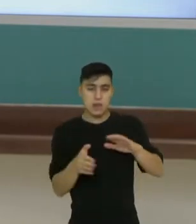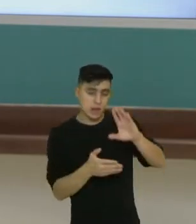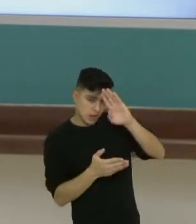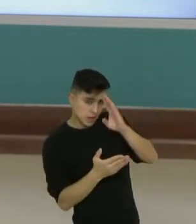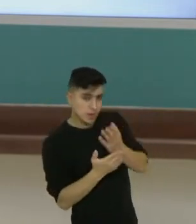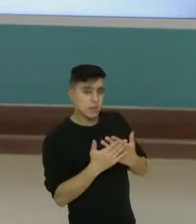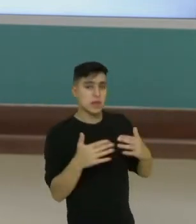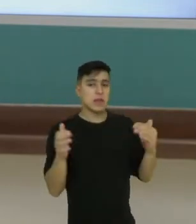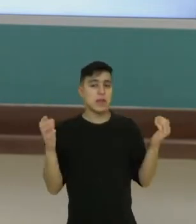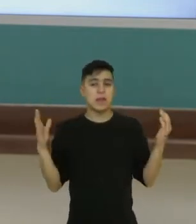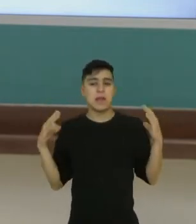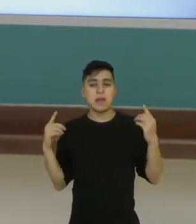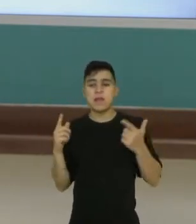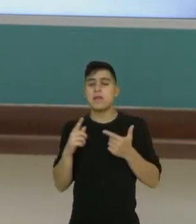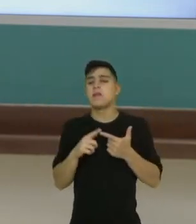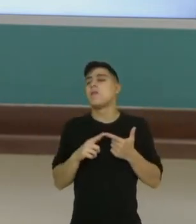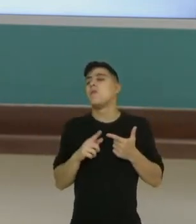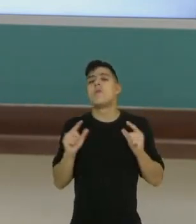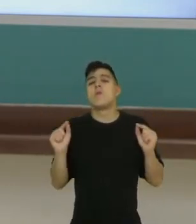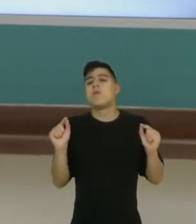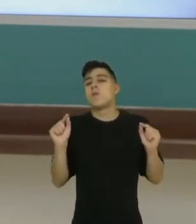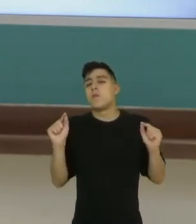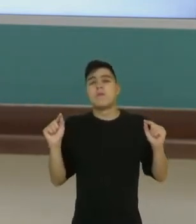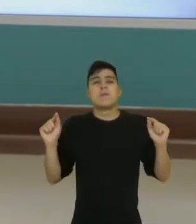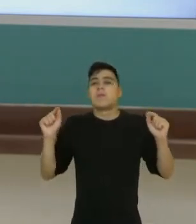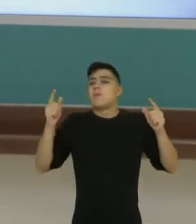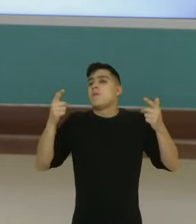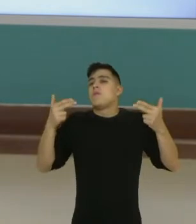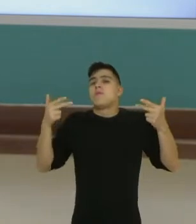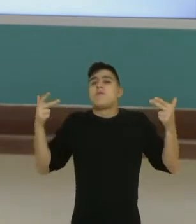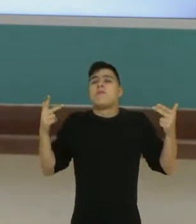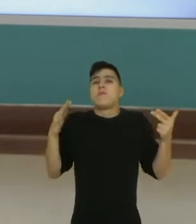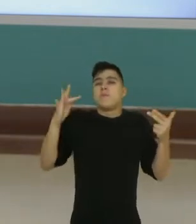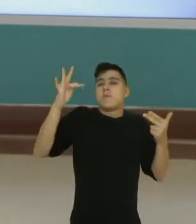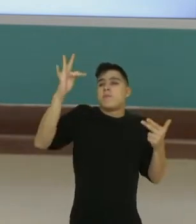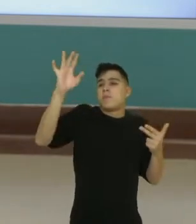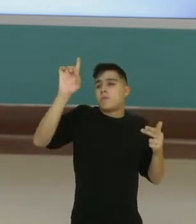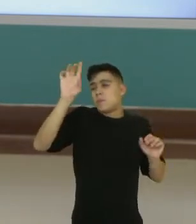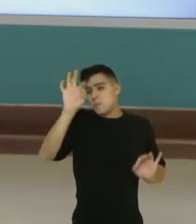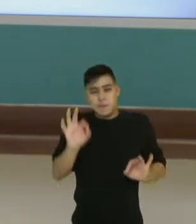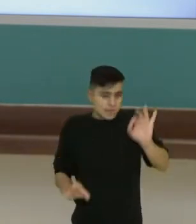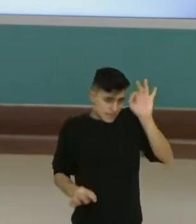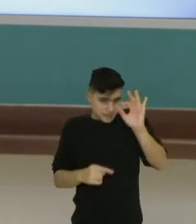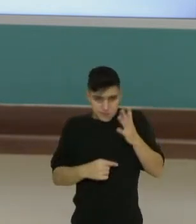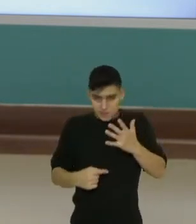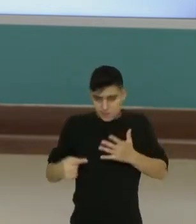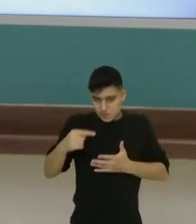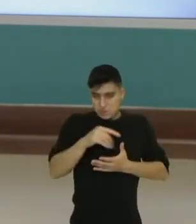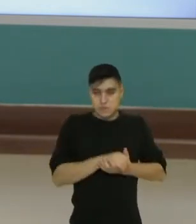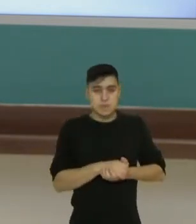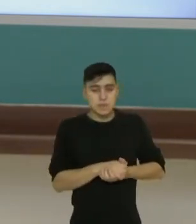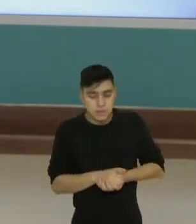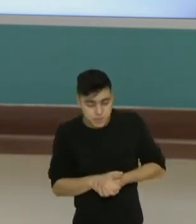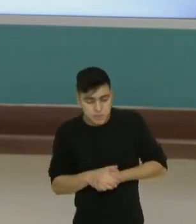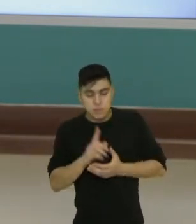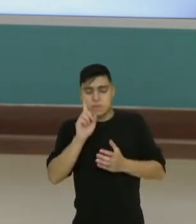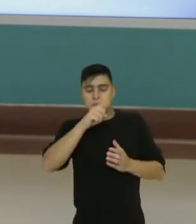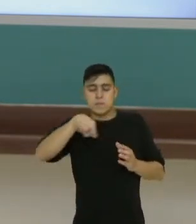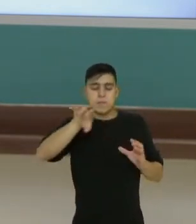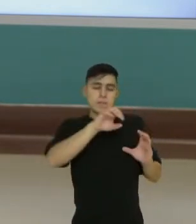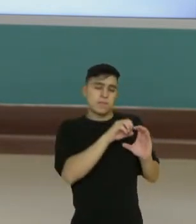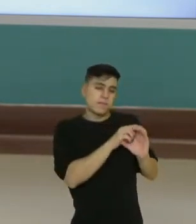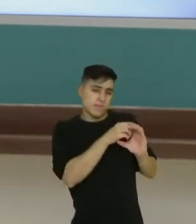anjos, no fatalismo, na região até de um dia de julgamento final. Então, dentro dessa caracterização,